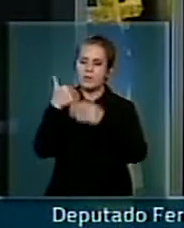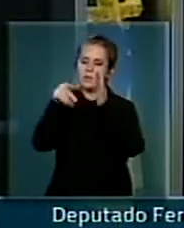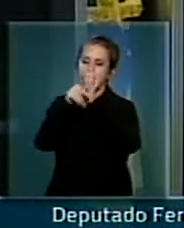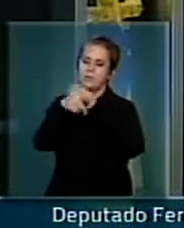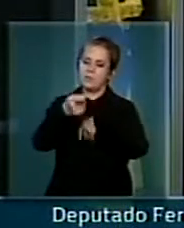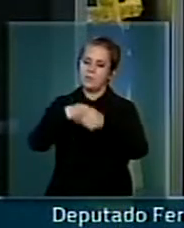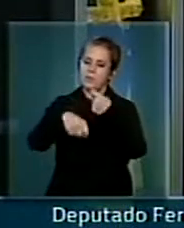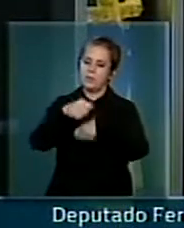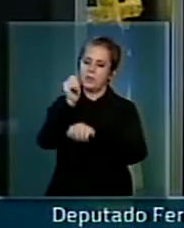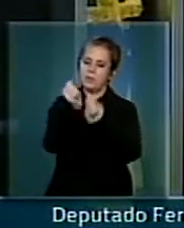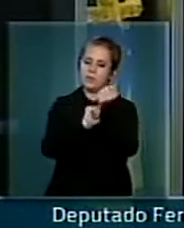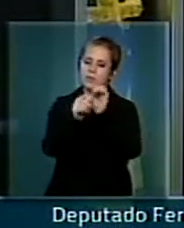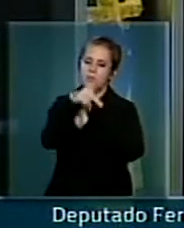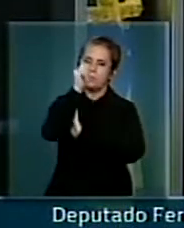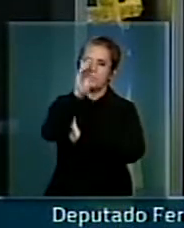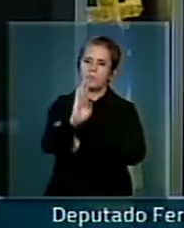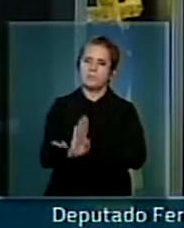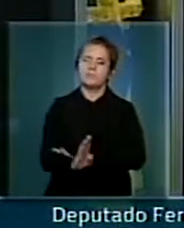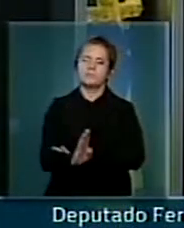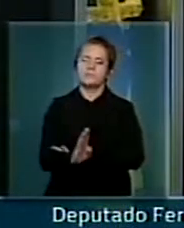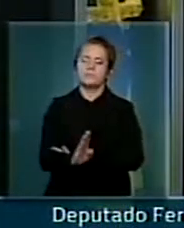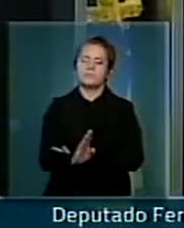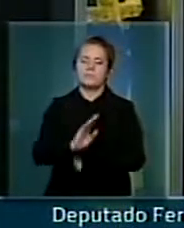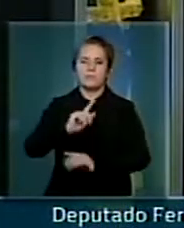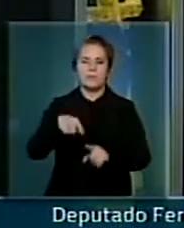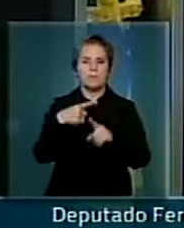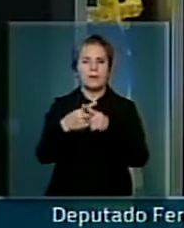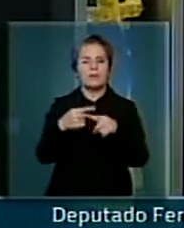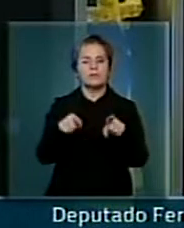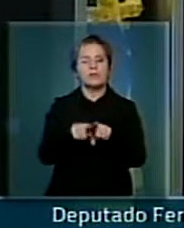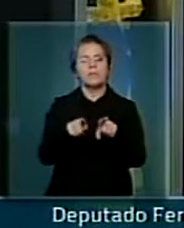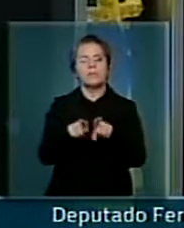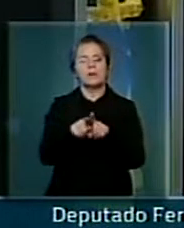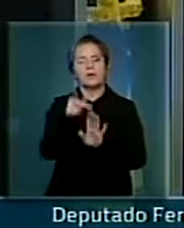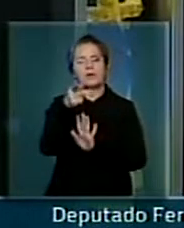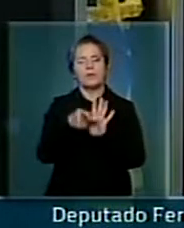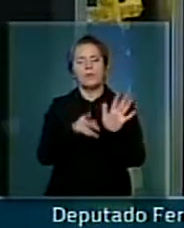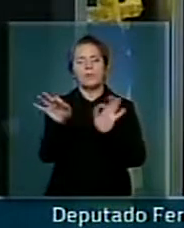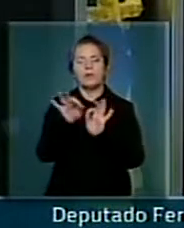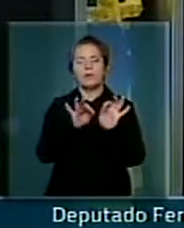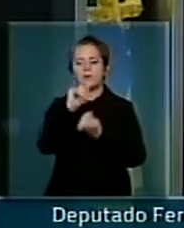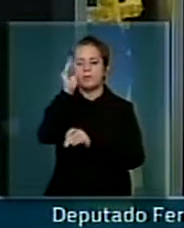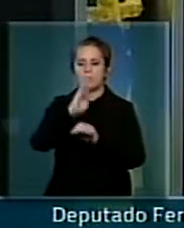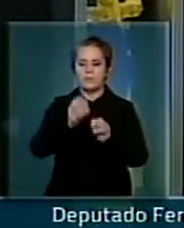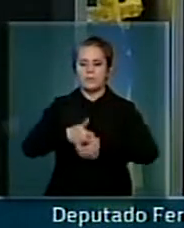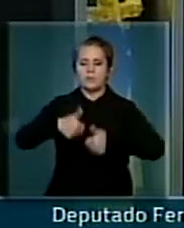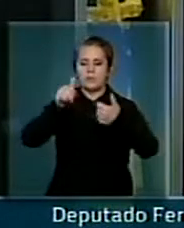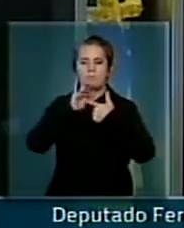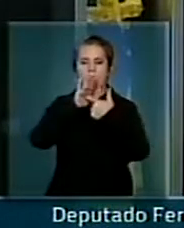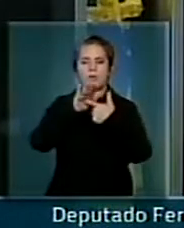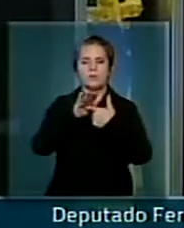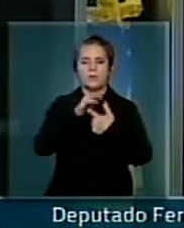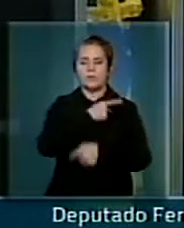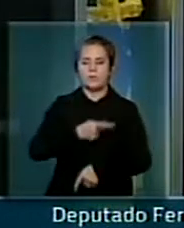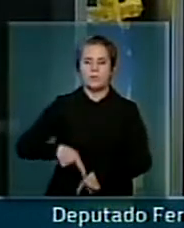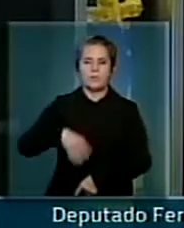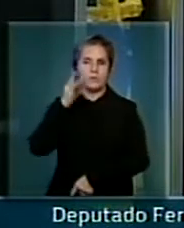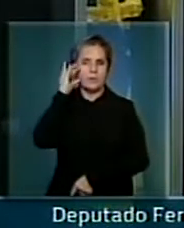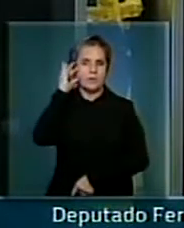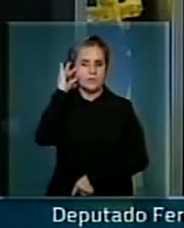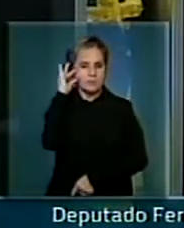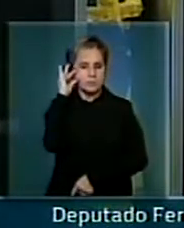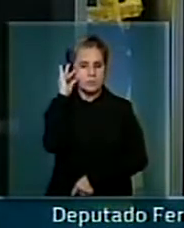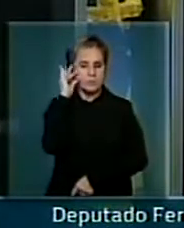desenvolvimento econômico e industrial brasileiro. E mais do que isso, o Plano Brasil Maior mostra que o governo da presidenta Dilma